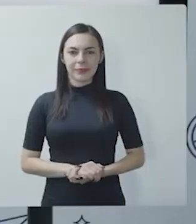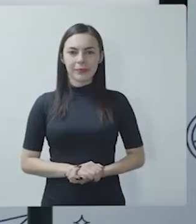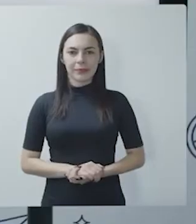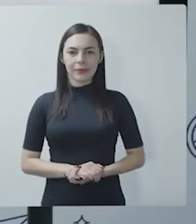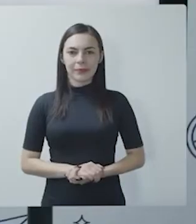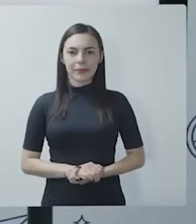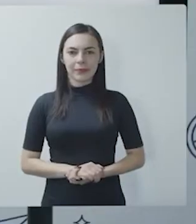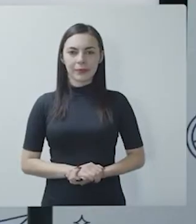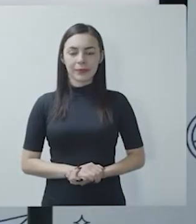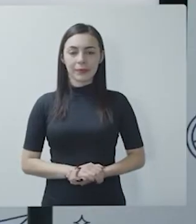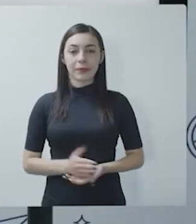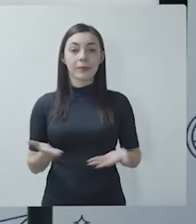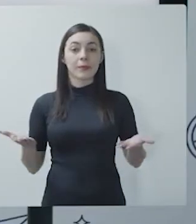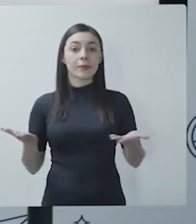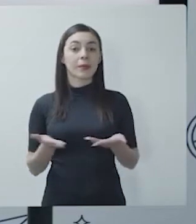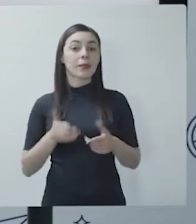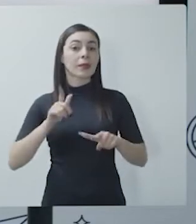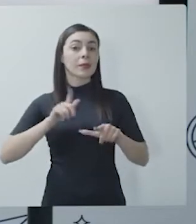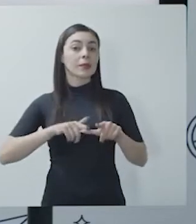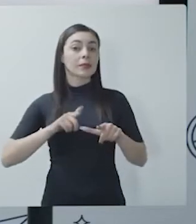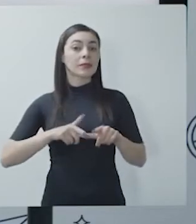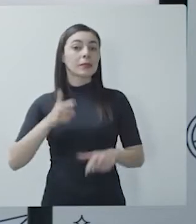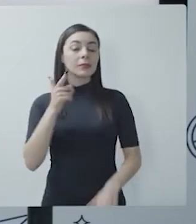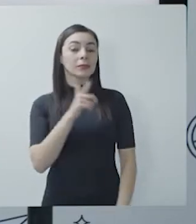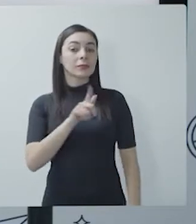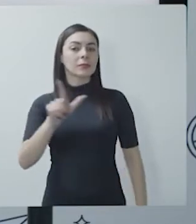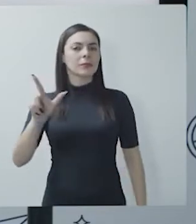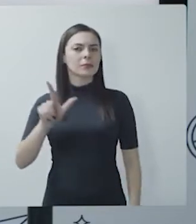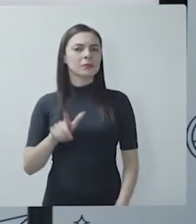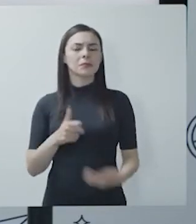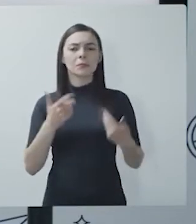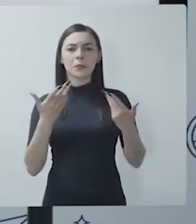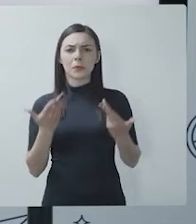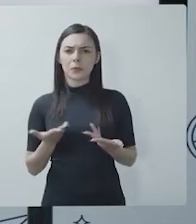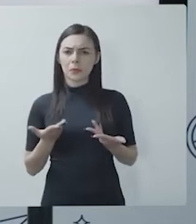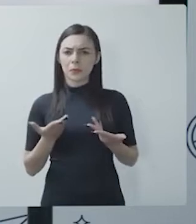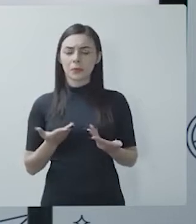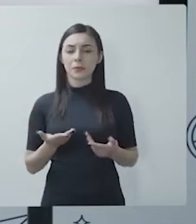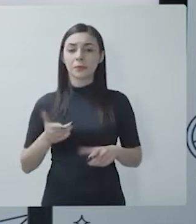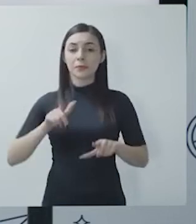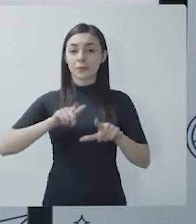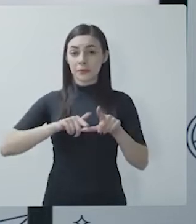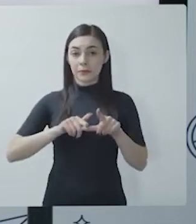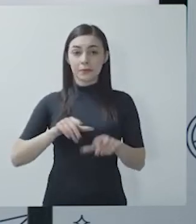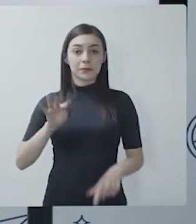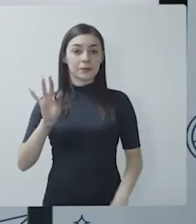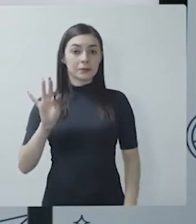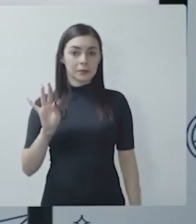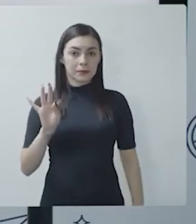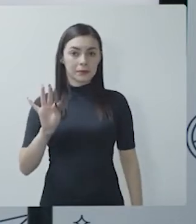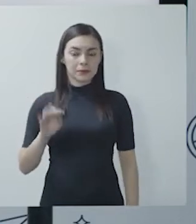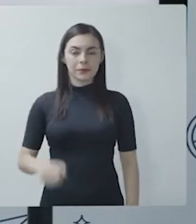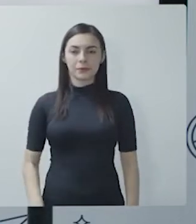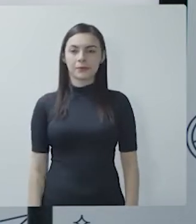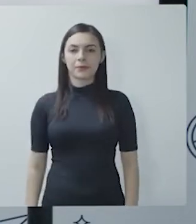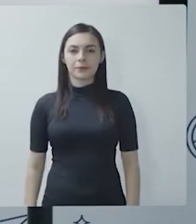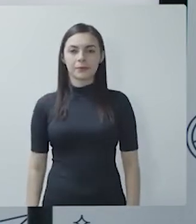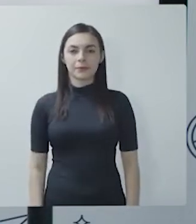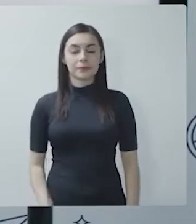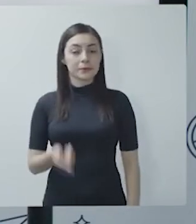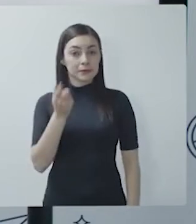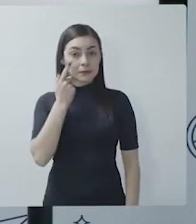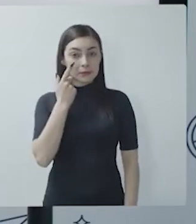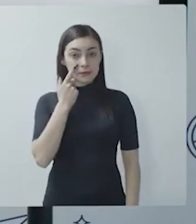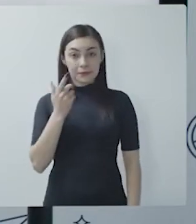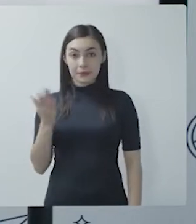Agora vamos para a próxima letra, que é a letra T. Olhem lá, letra